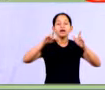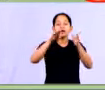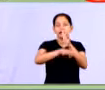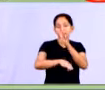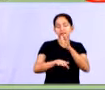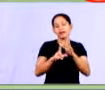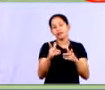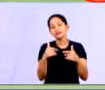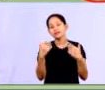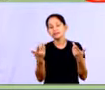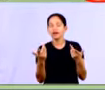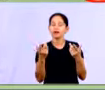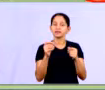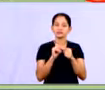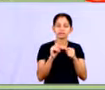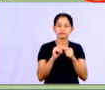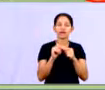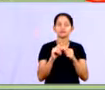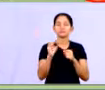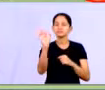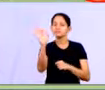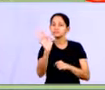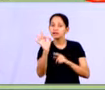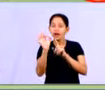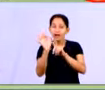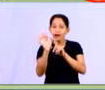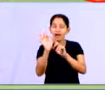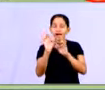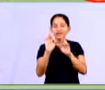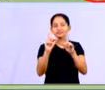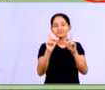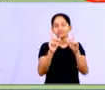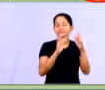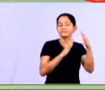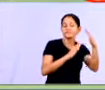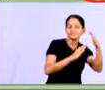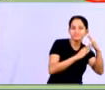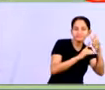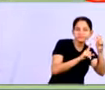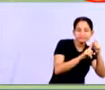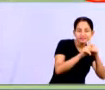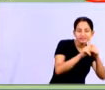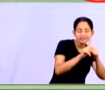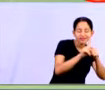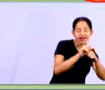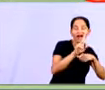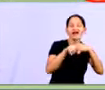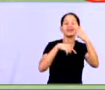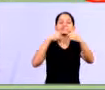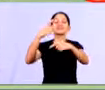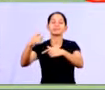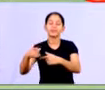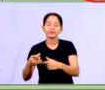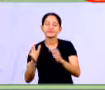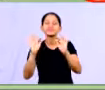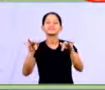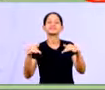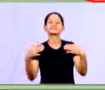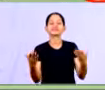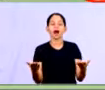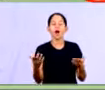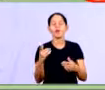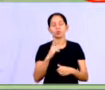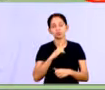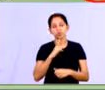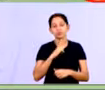médio ponderado, que é a taxa que está estratificada entre o período médio do mês e a taxa ao ano. E aí, isso significa o quê?